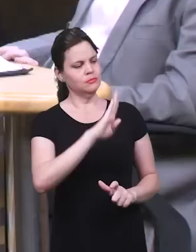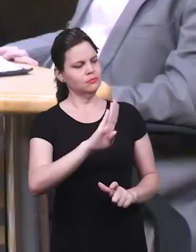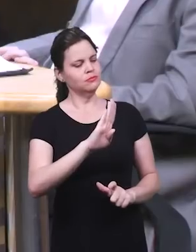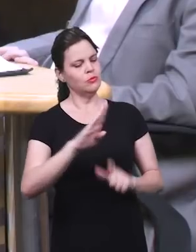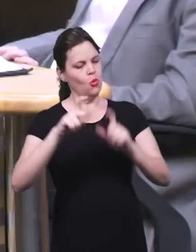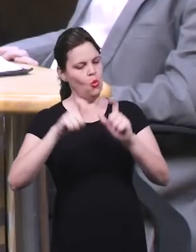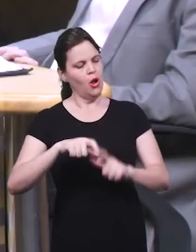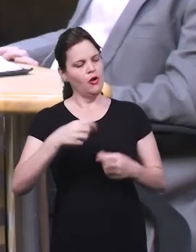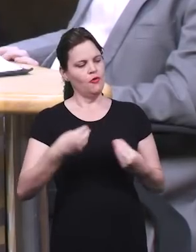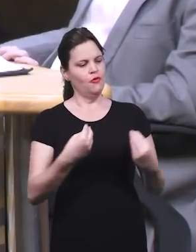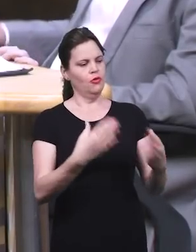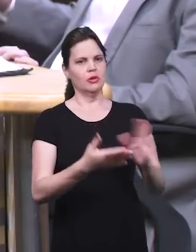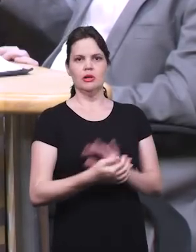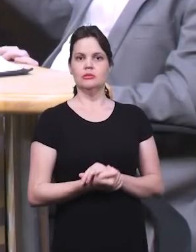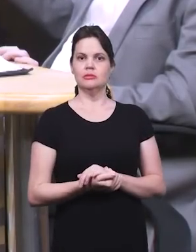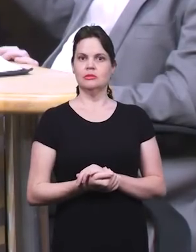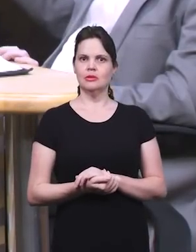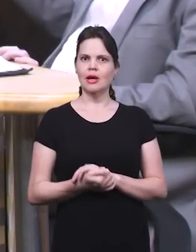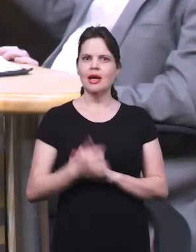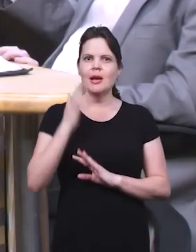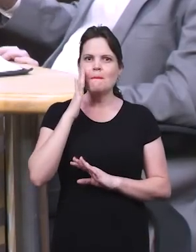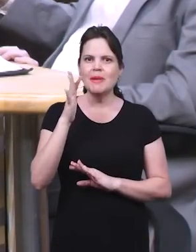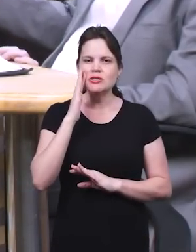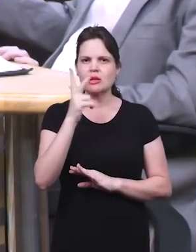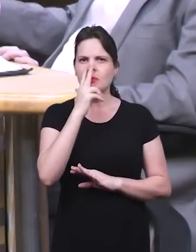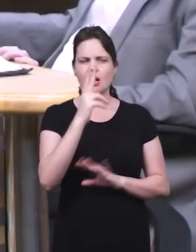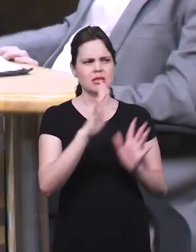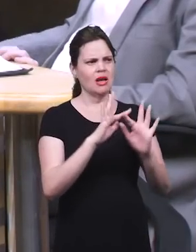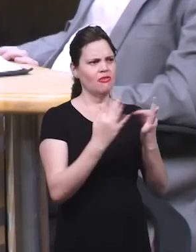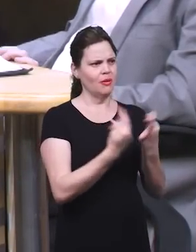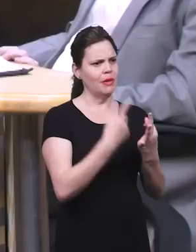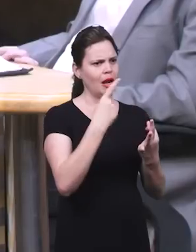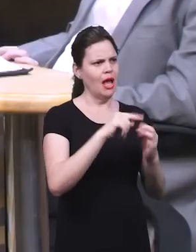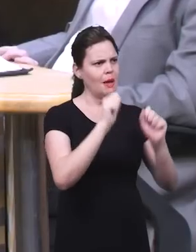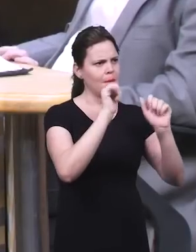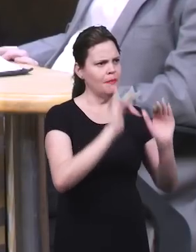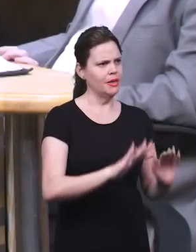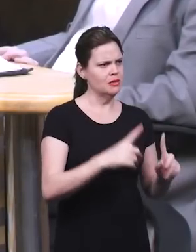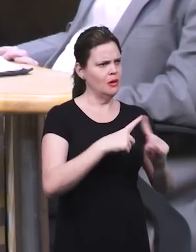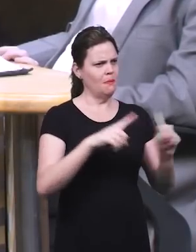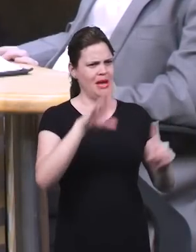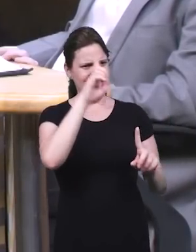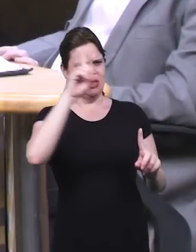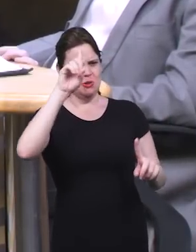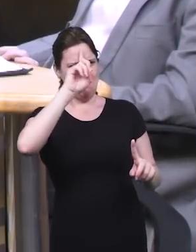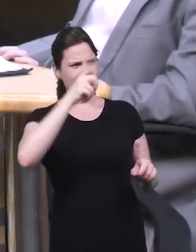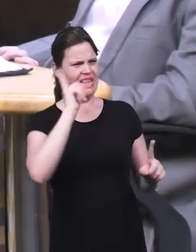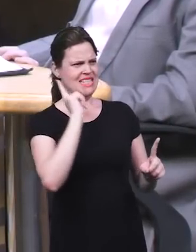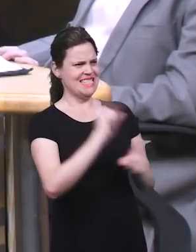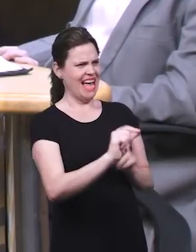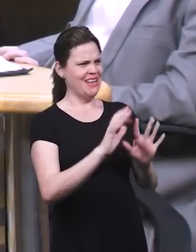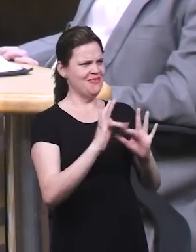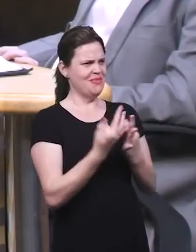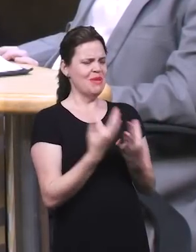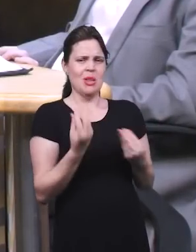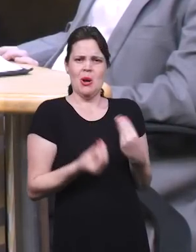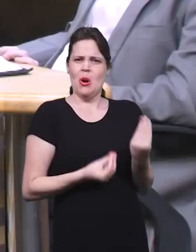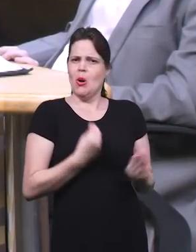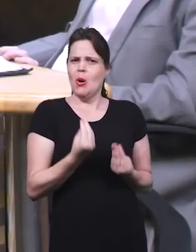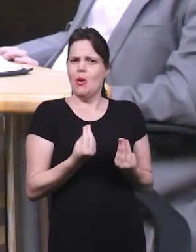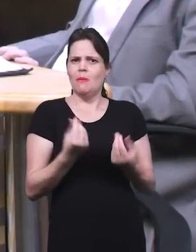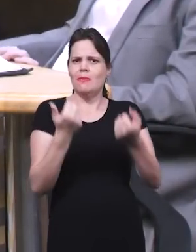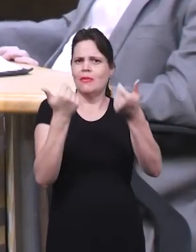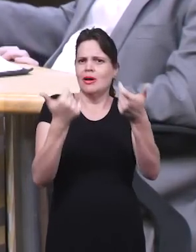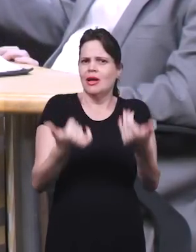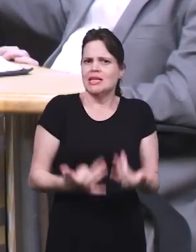Isso vem como uma condicionante. A primeira coisa que o senhor falou para Abraão foi para que ele viva a promessa. Exatamente. E aí, como é que a gente explica para os